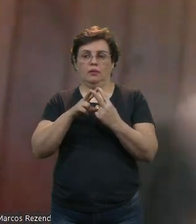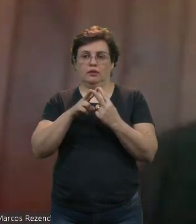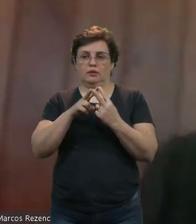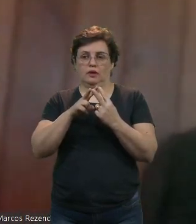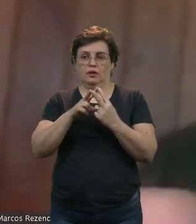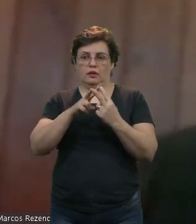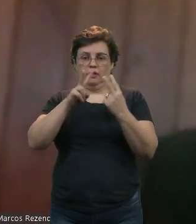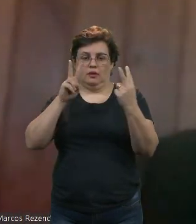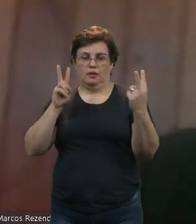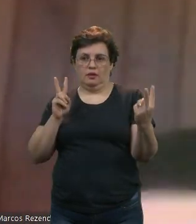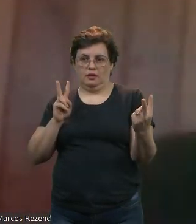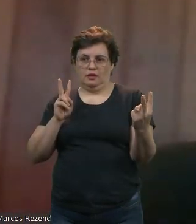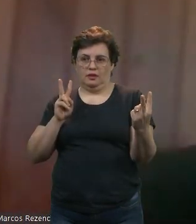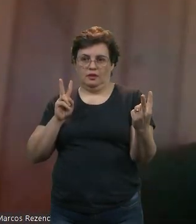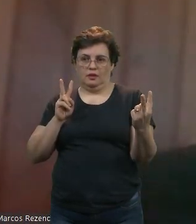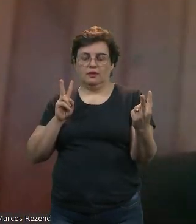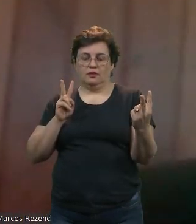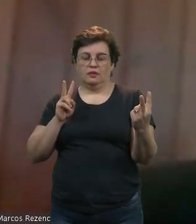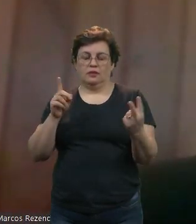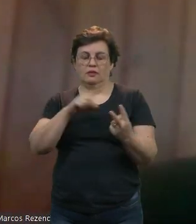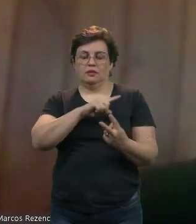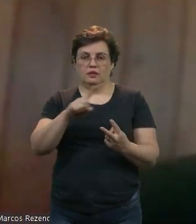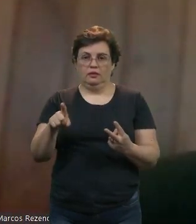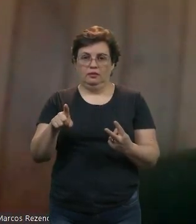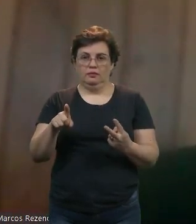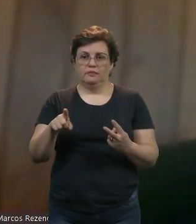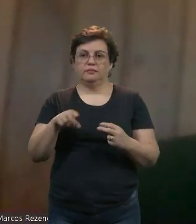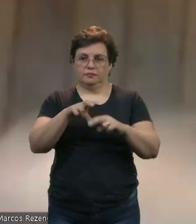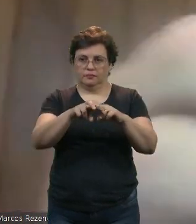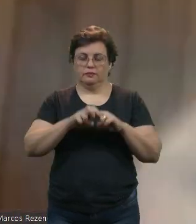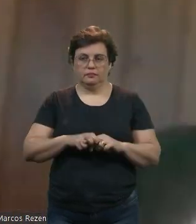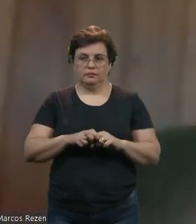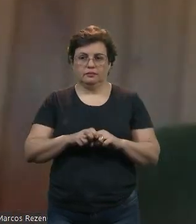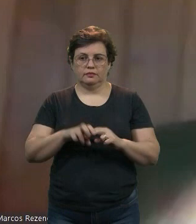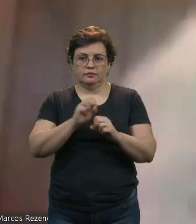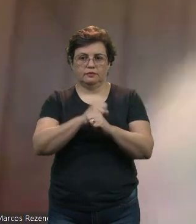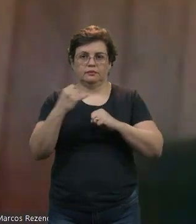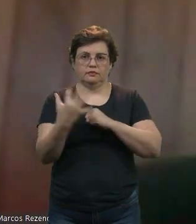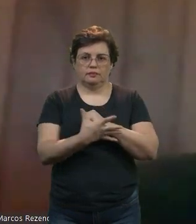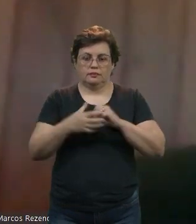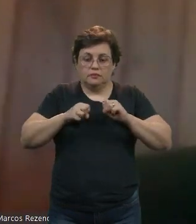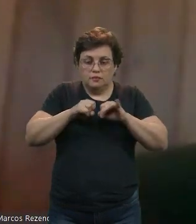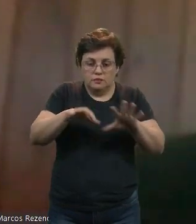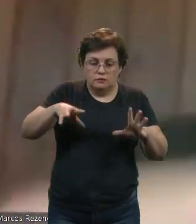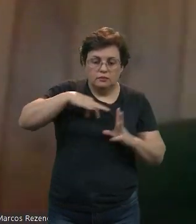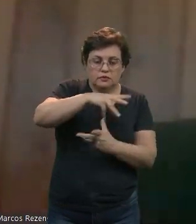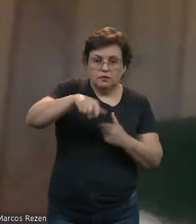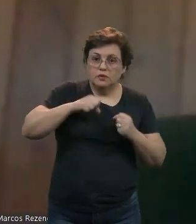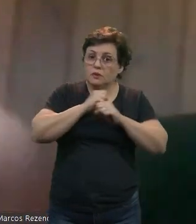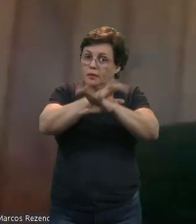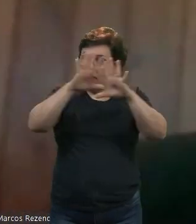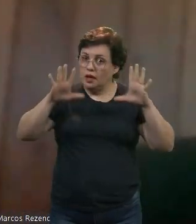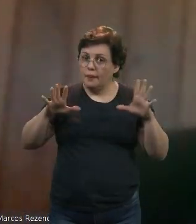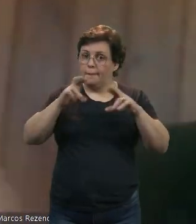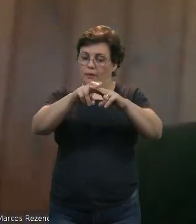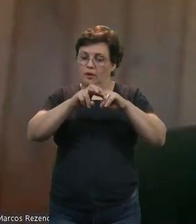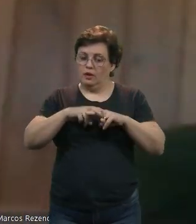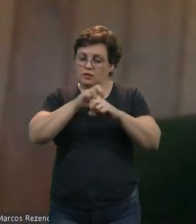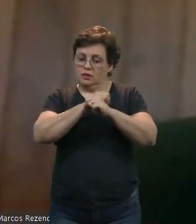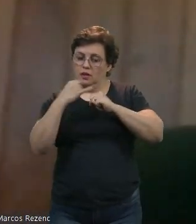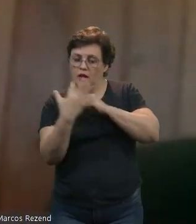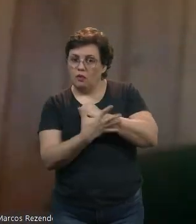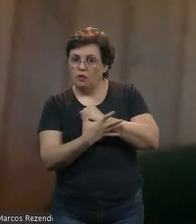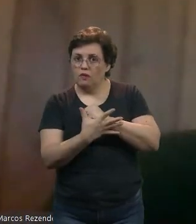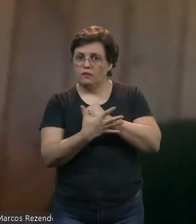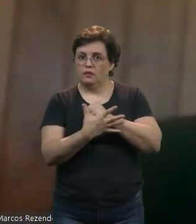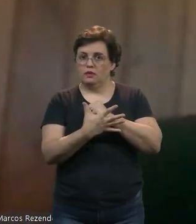seria nesses casos em relação à pandemia, de forma bem, bem clara em relação à pandemia, em